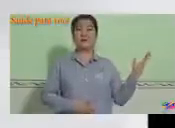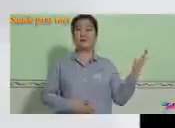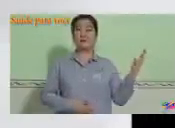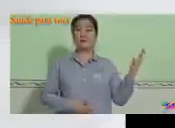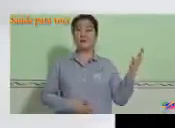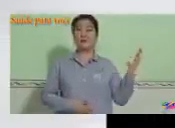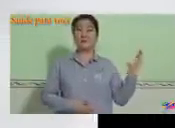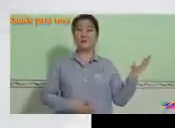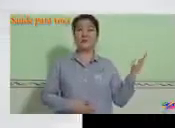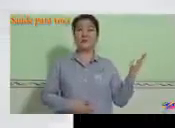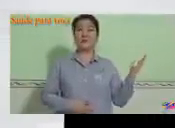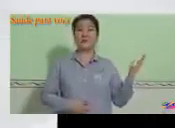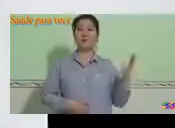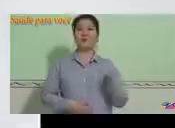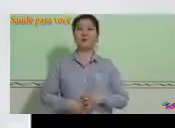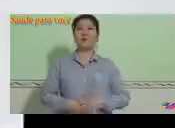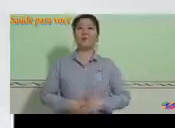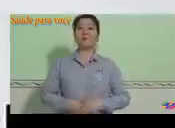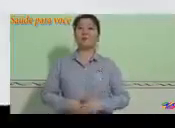atividade física.